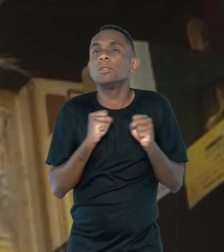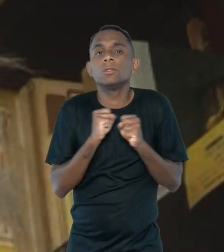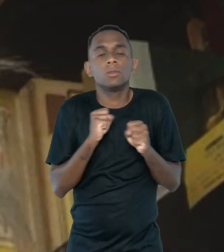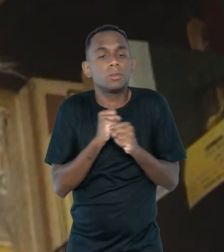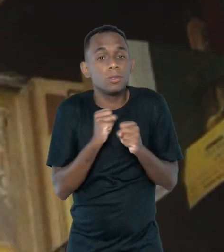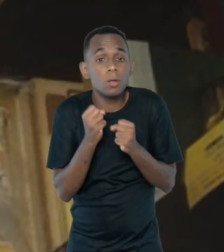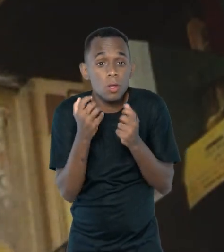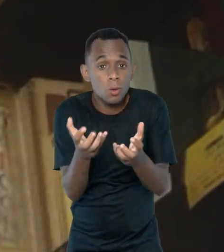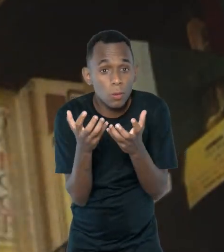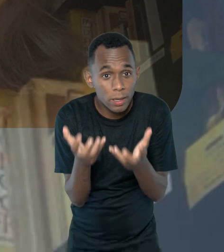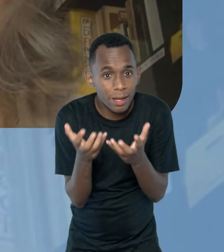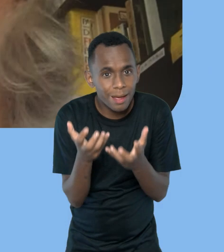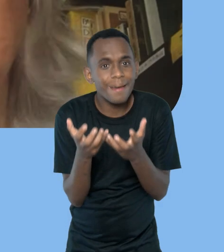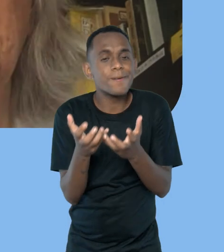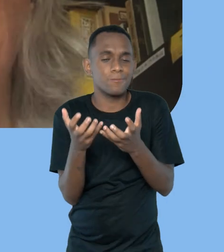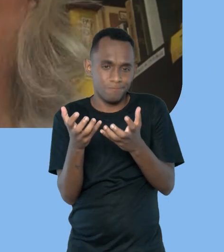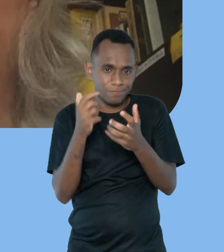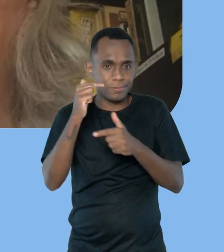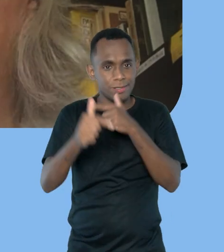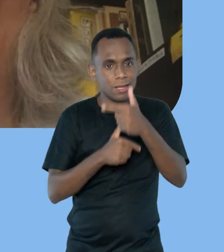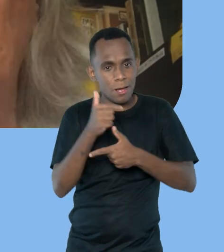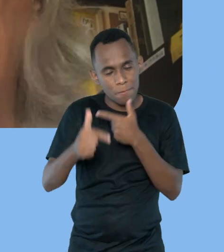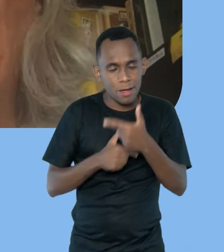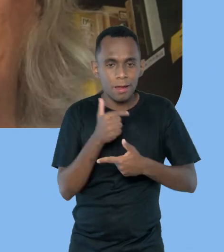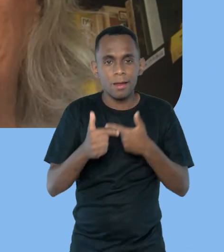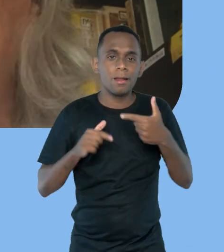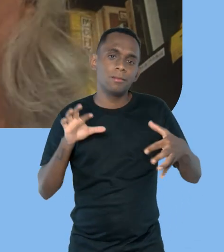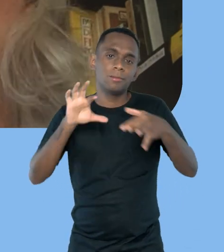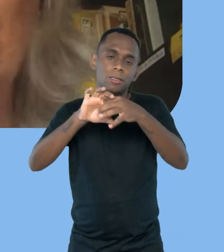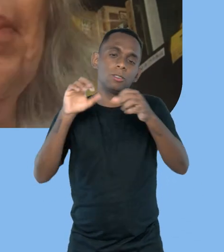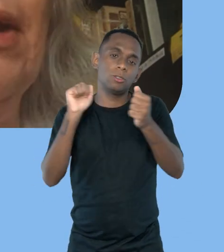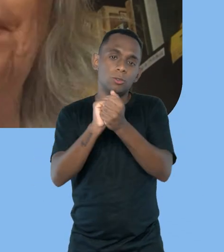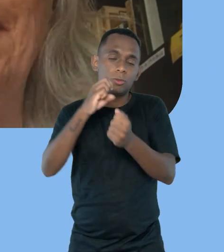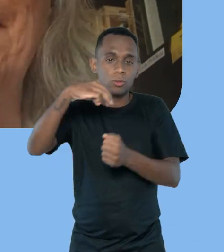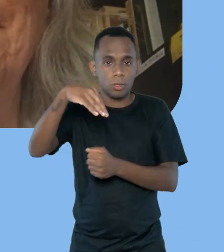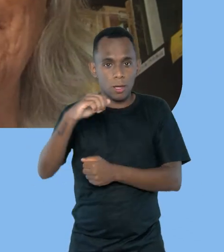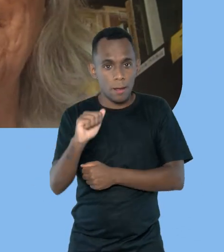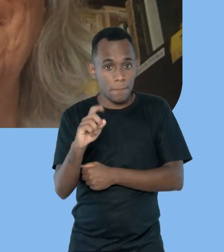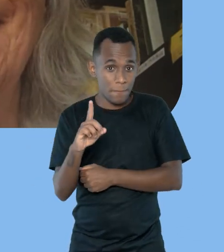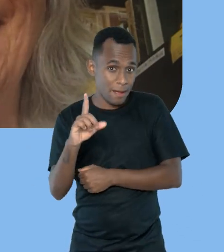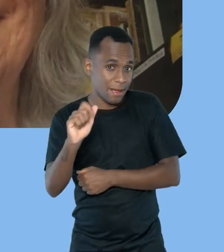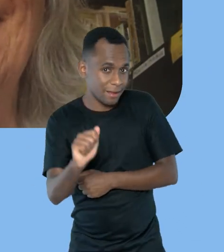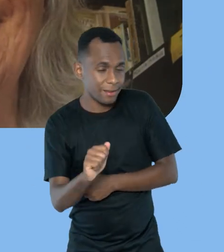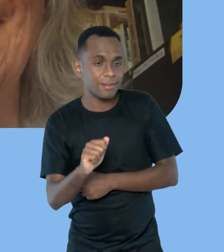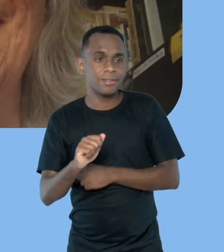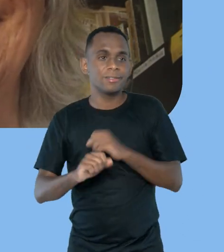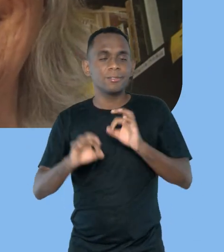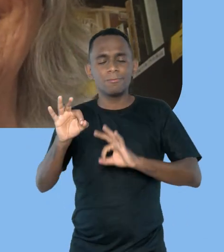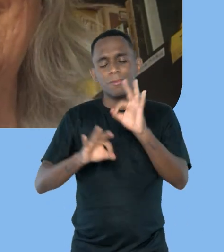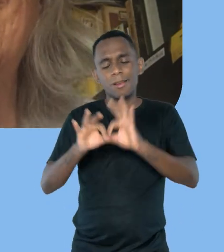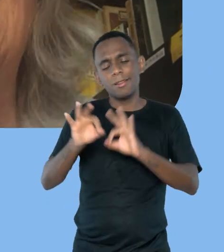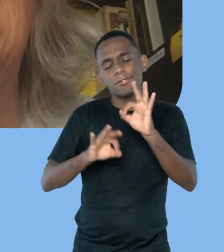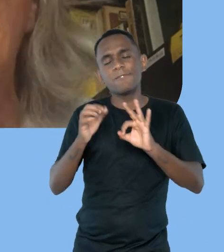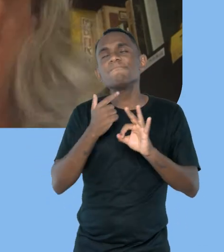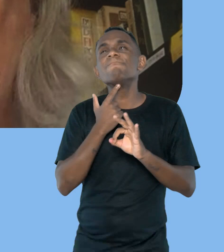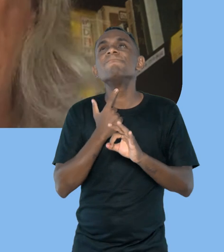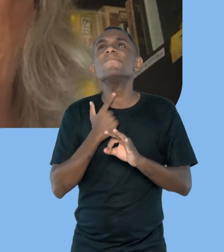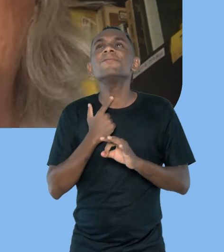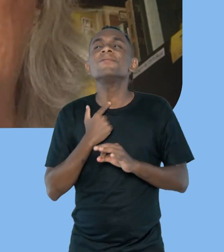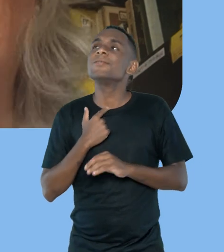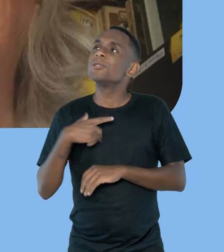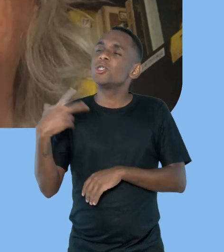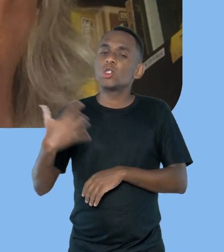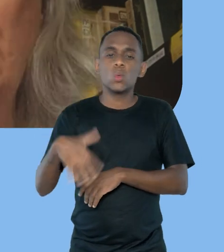falava, eu quero trabalhar com a Magda. Já dava para planejar a aula só de ler o livro dela, né? Eu